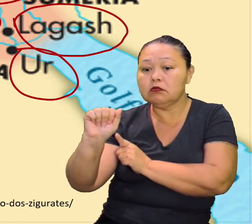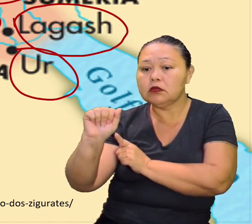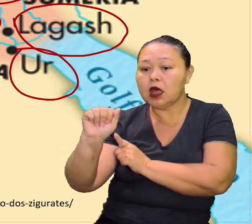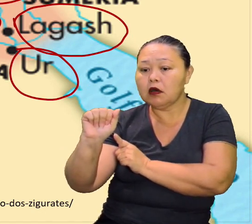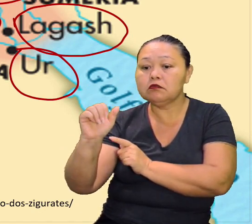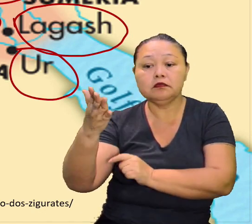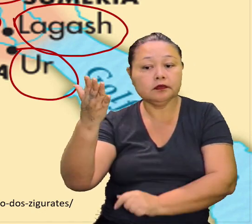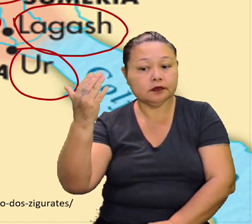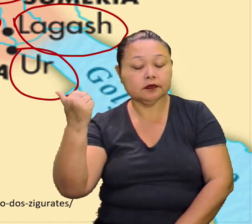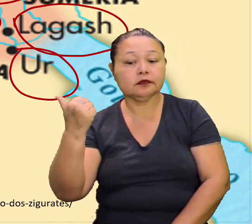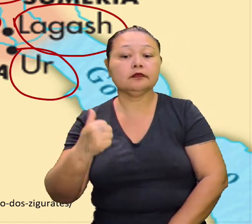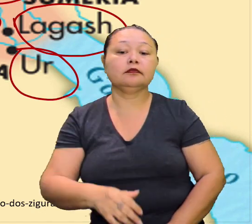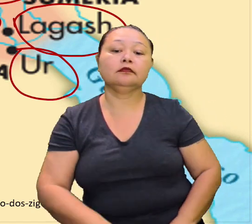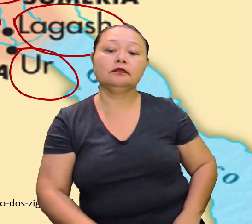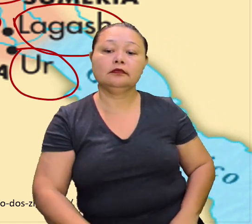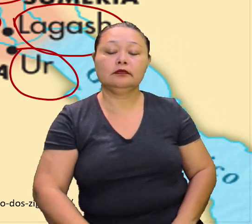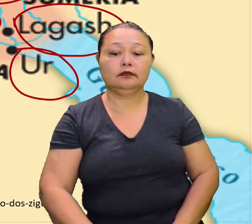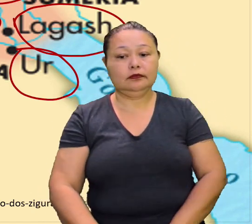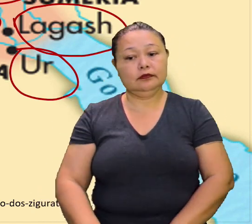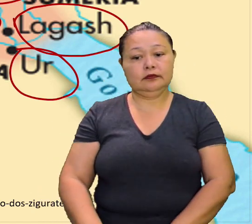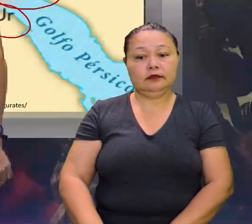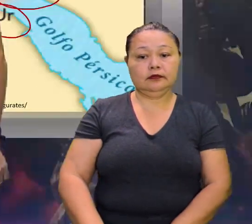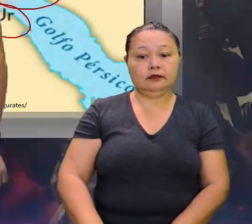Pode jogar para mim aqui? Isso, joga aqui para mim.